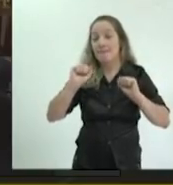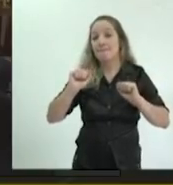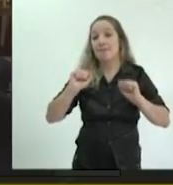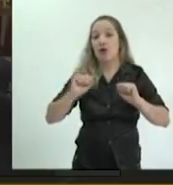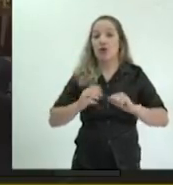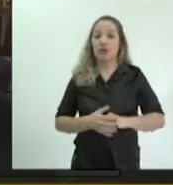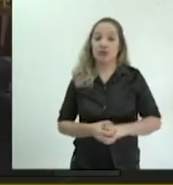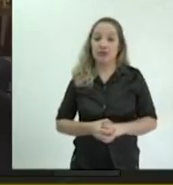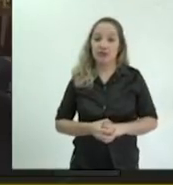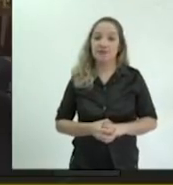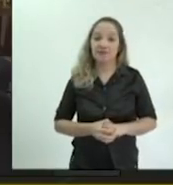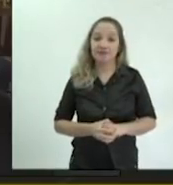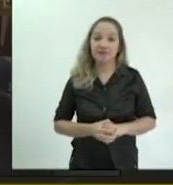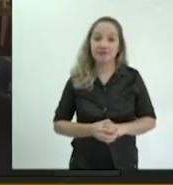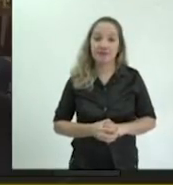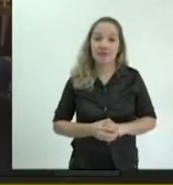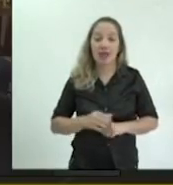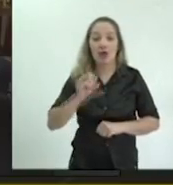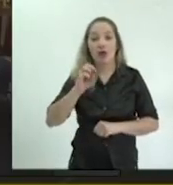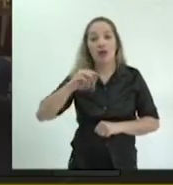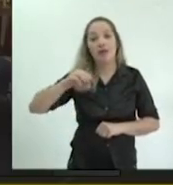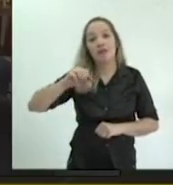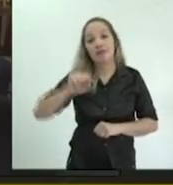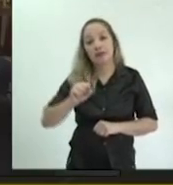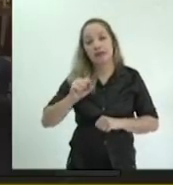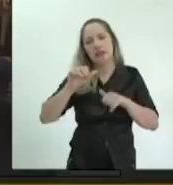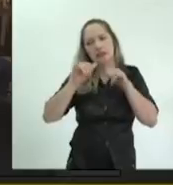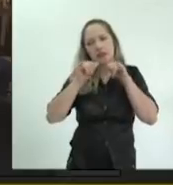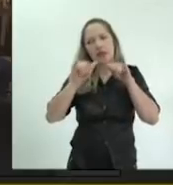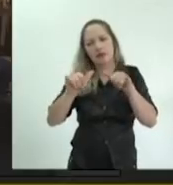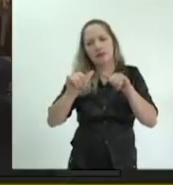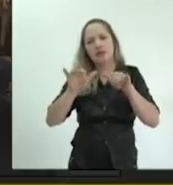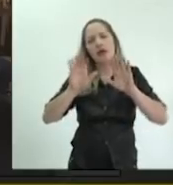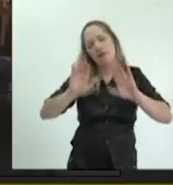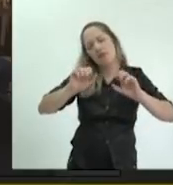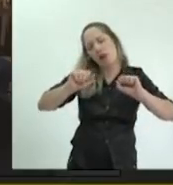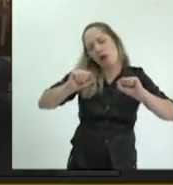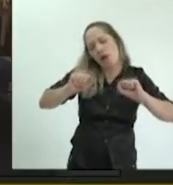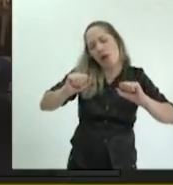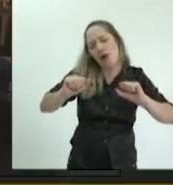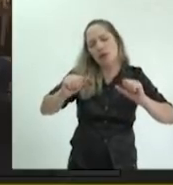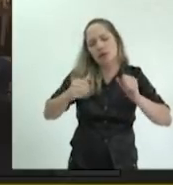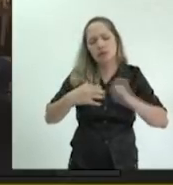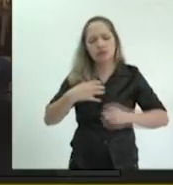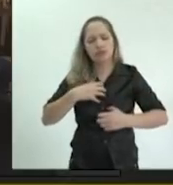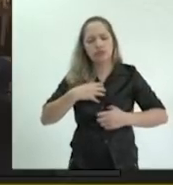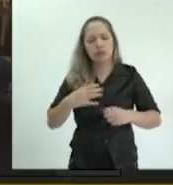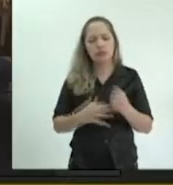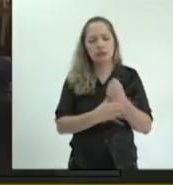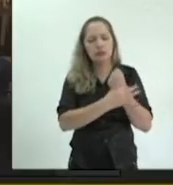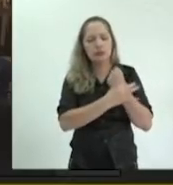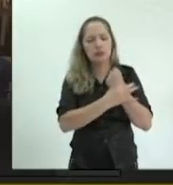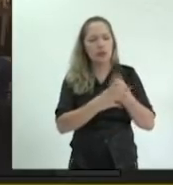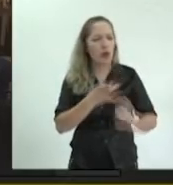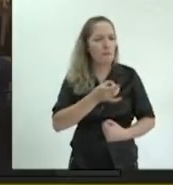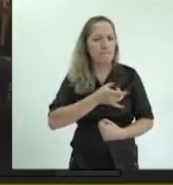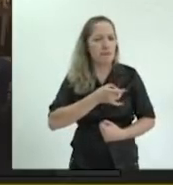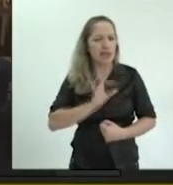alguma informação que faça as pessoas ficarem mais seguras. A gente vai tateando, aos